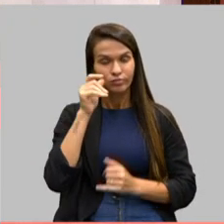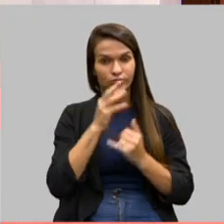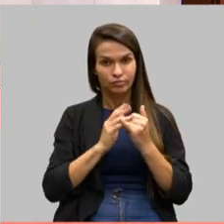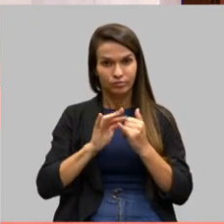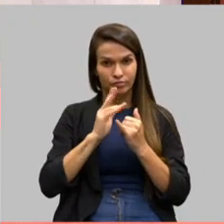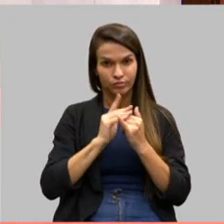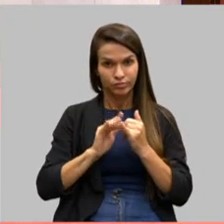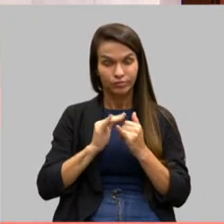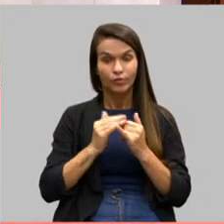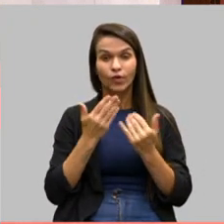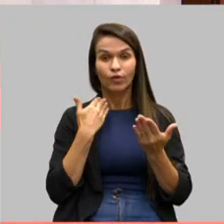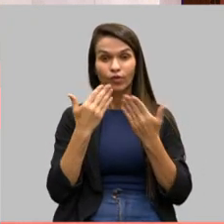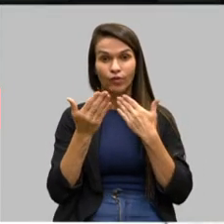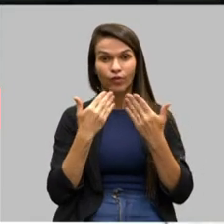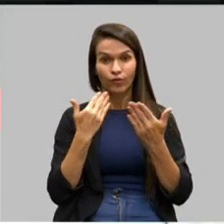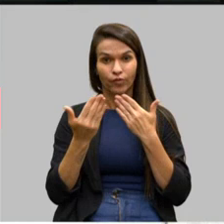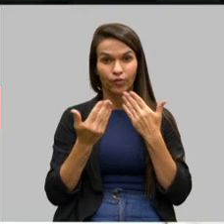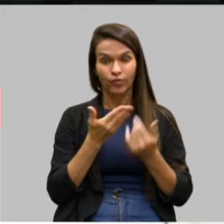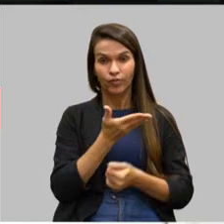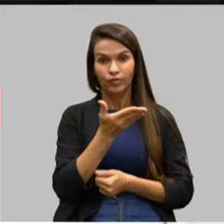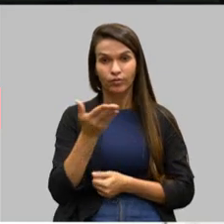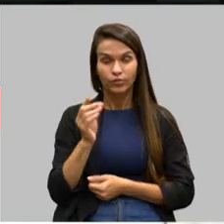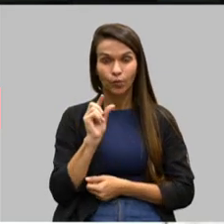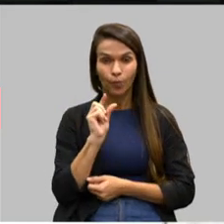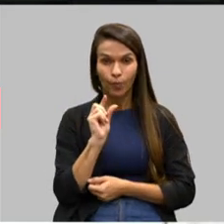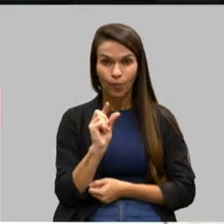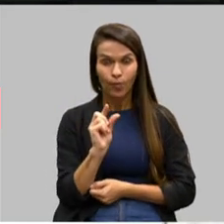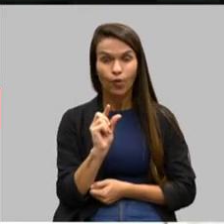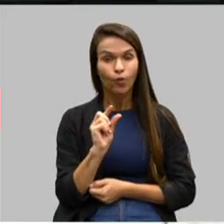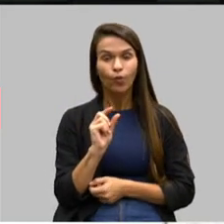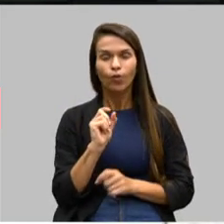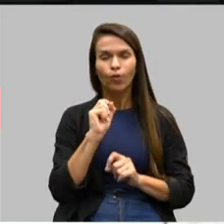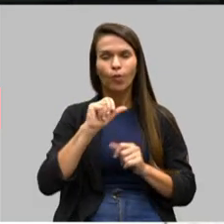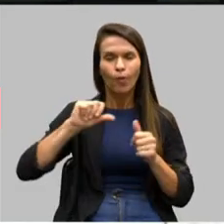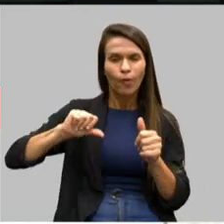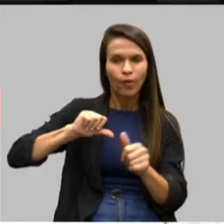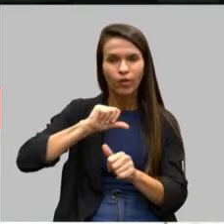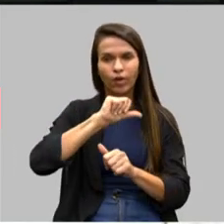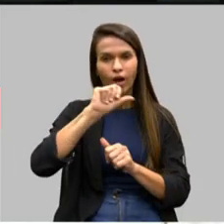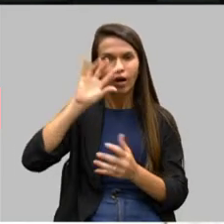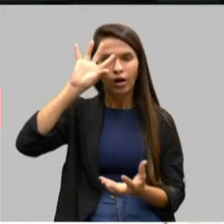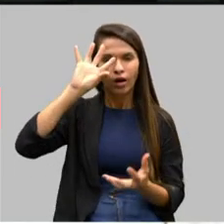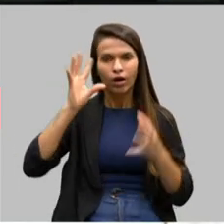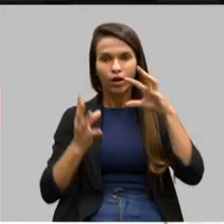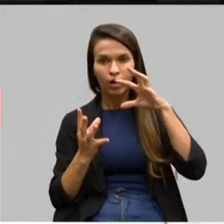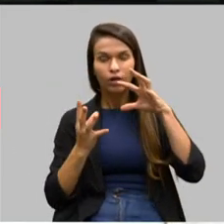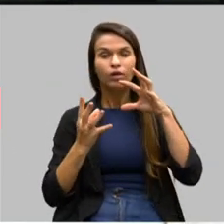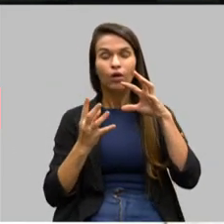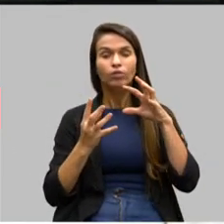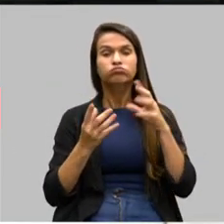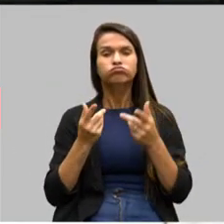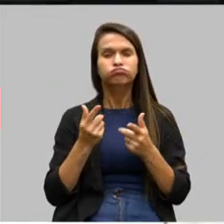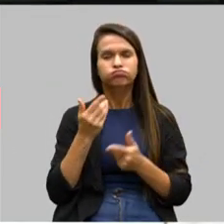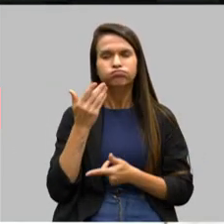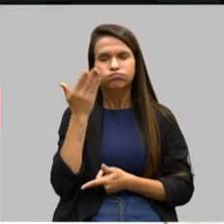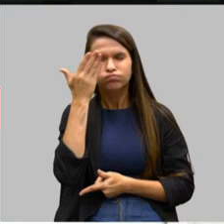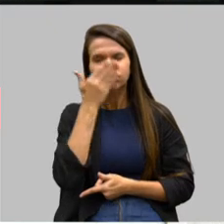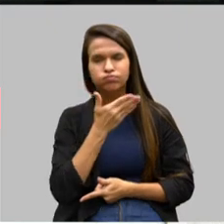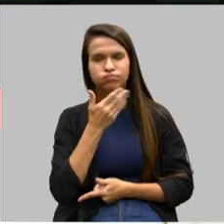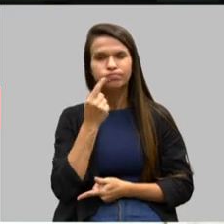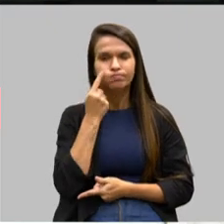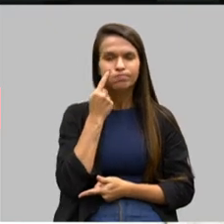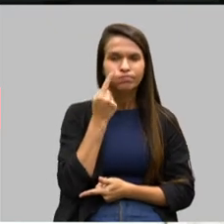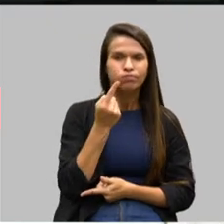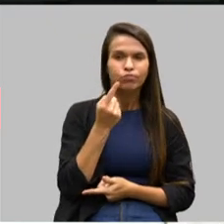com vocês um pouco sobre o que são as mudanças climáticas, as evidências e as